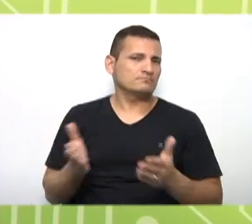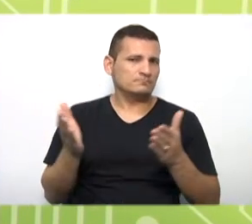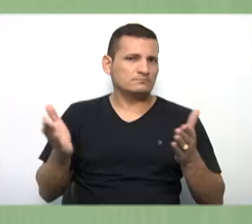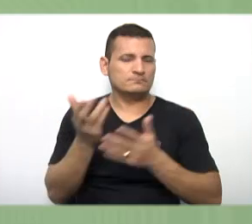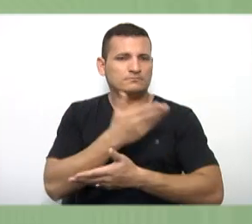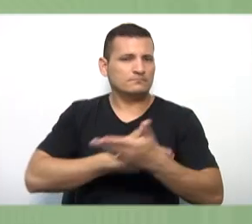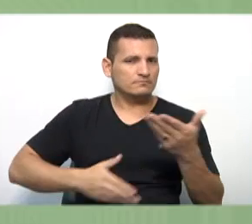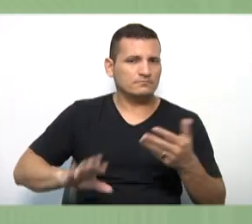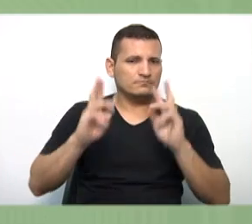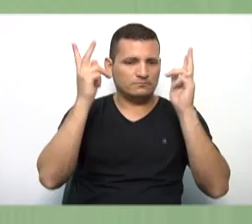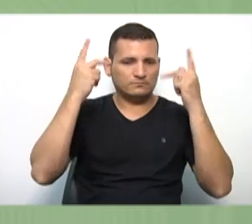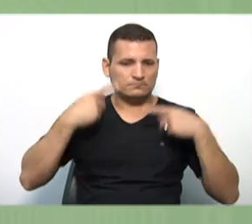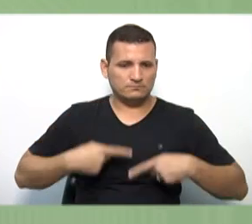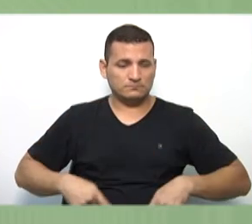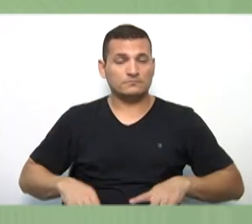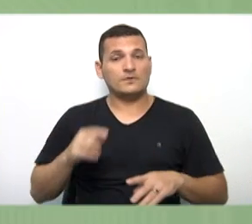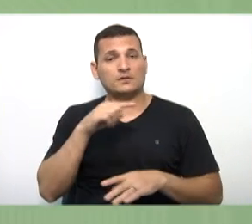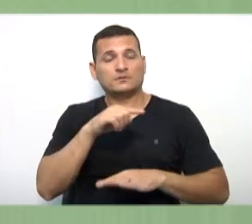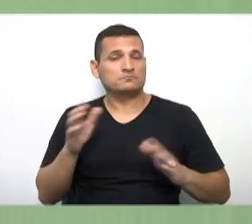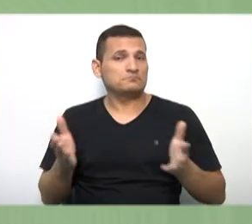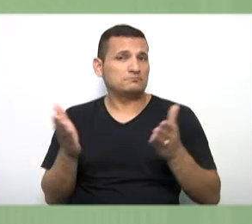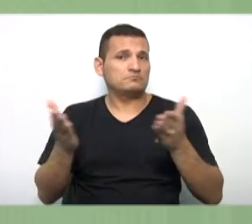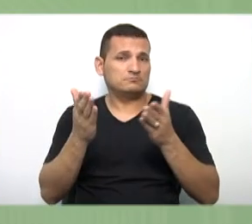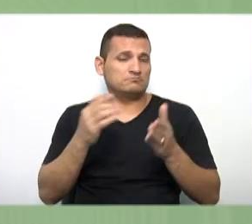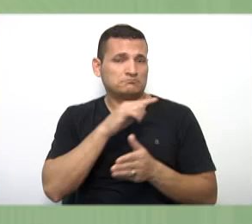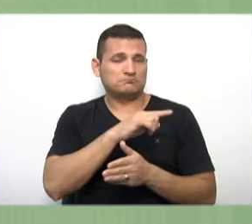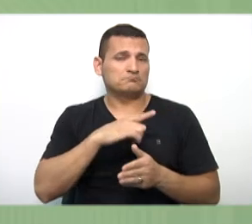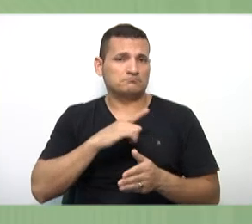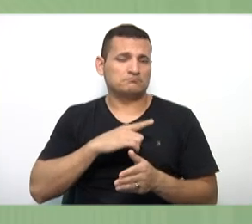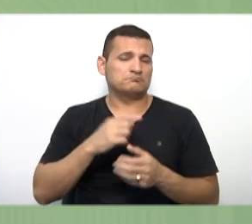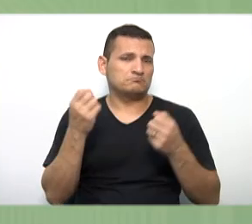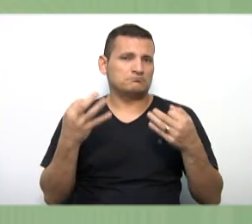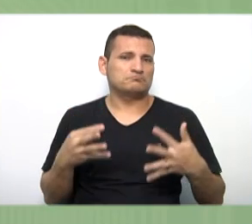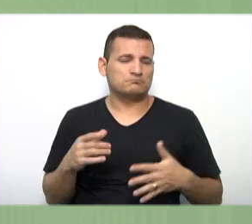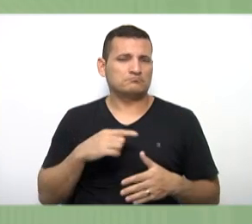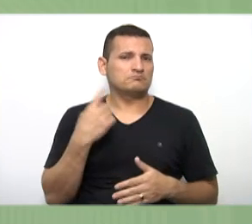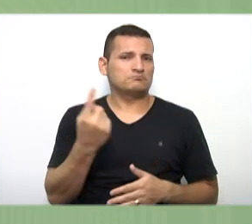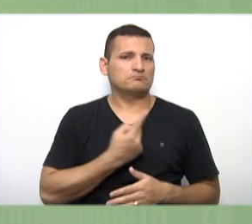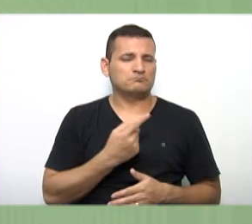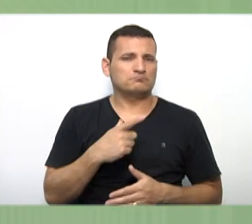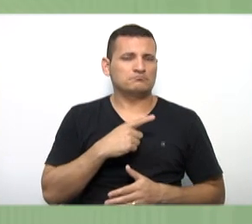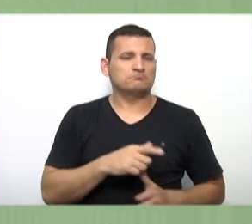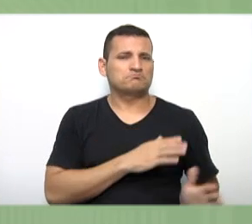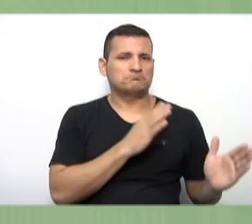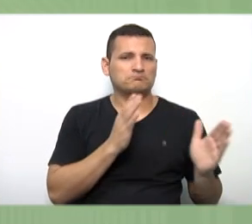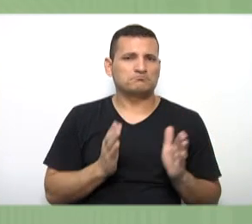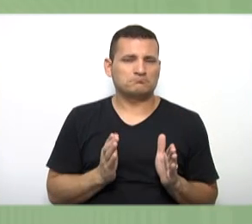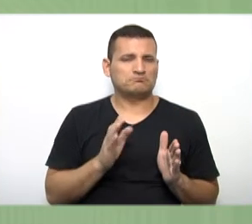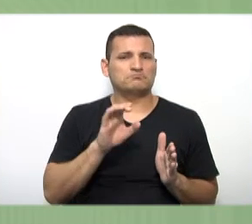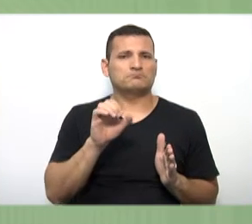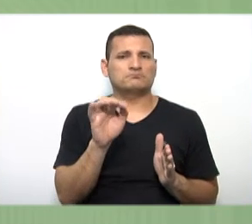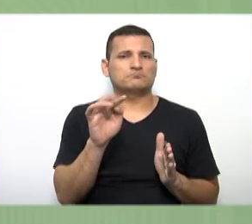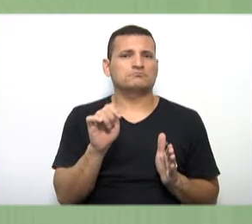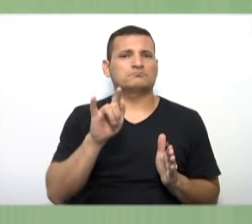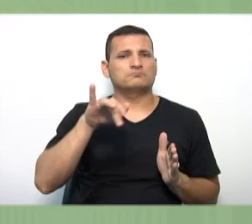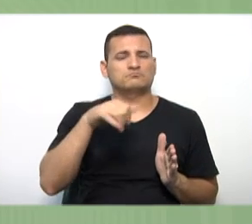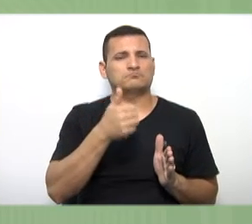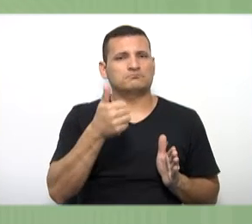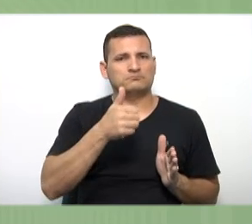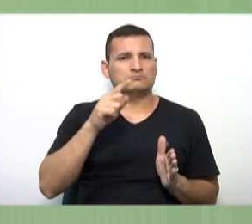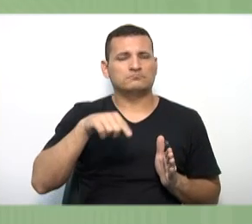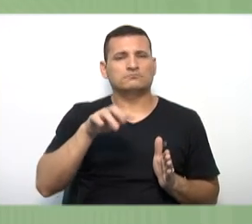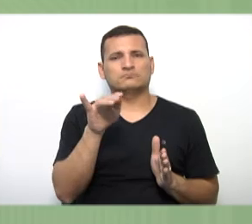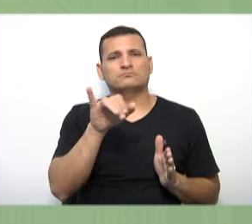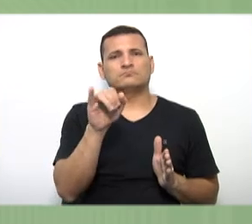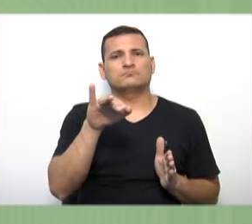E aí essa motivação, ele diz que nós temos estágios, que nós vamos passando por estágios. Primeiro estágio são as necessidades